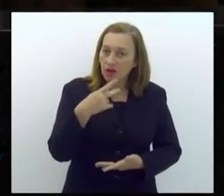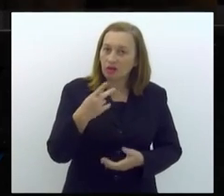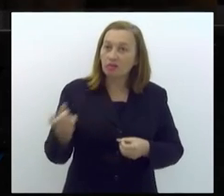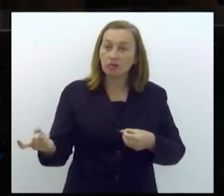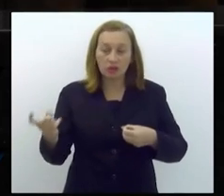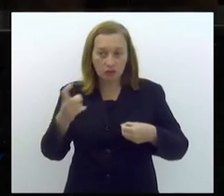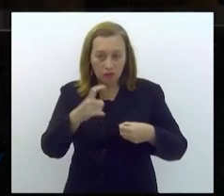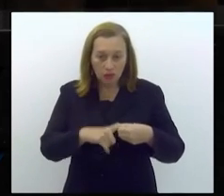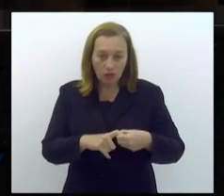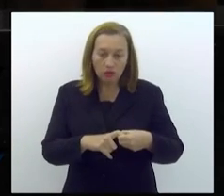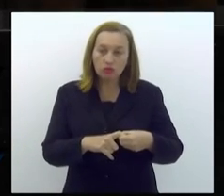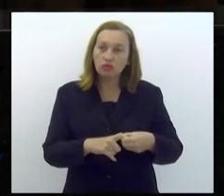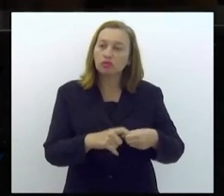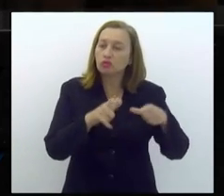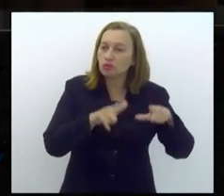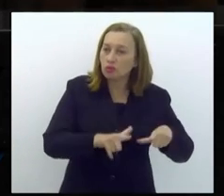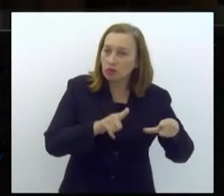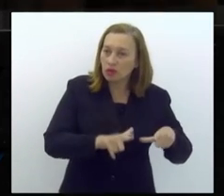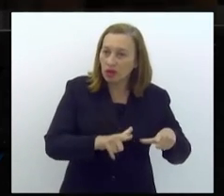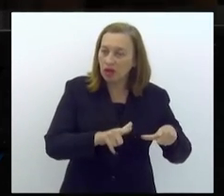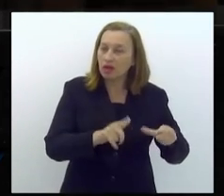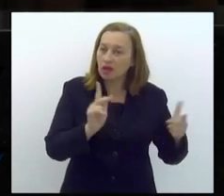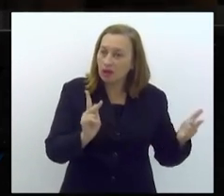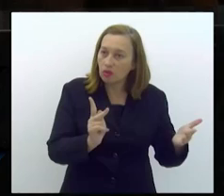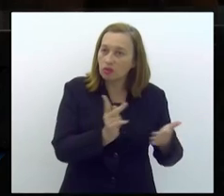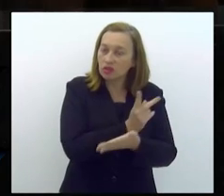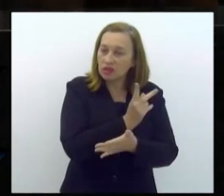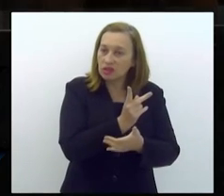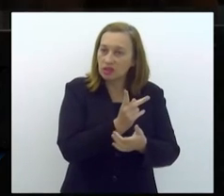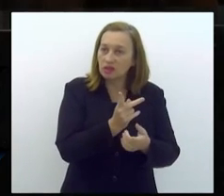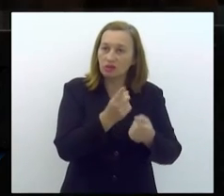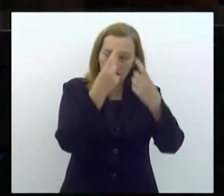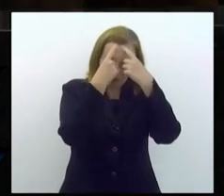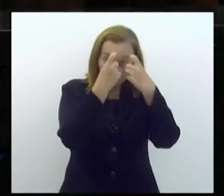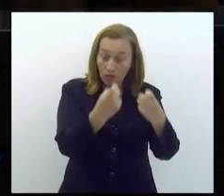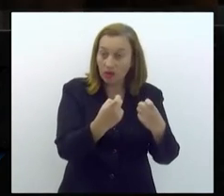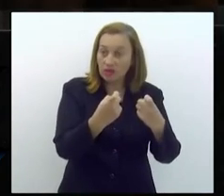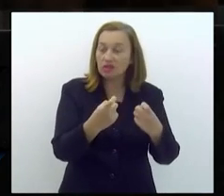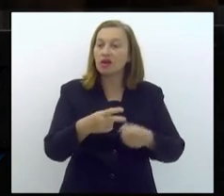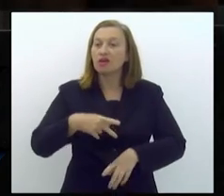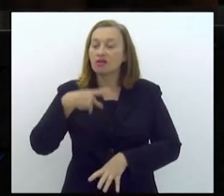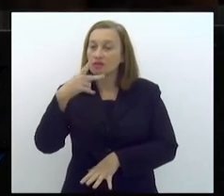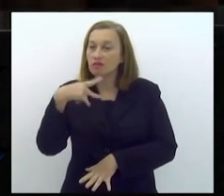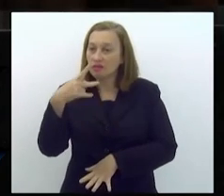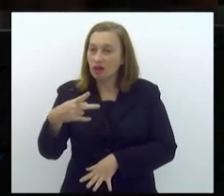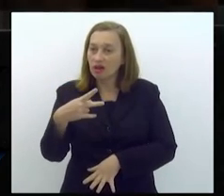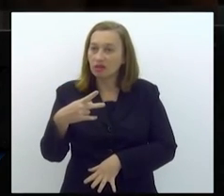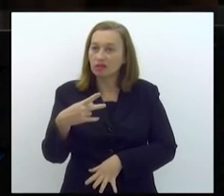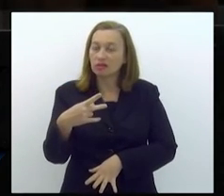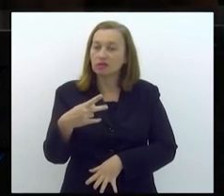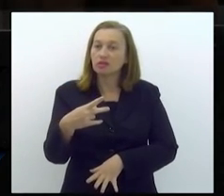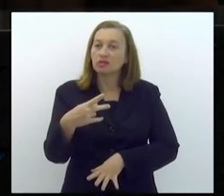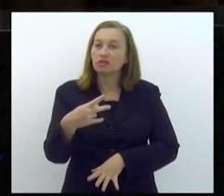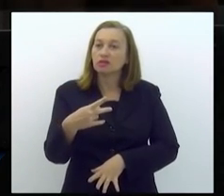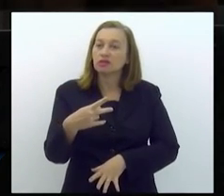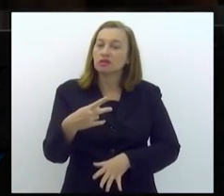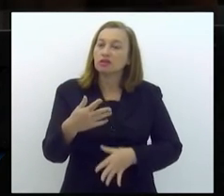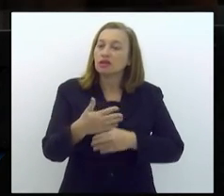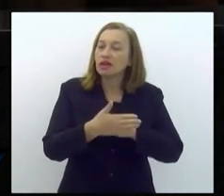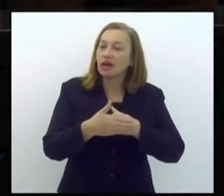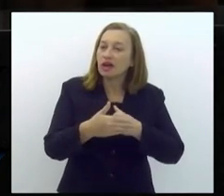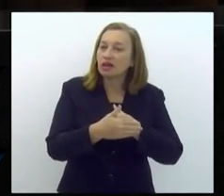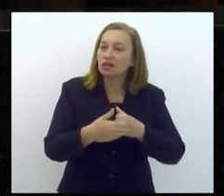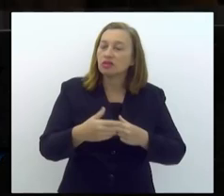no mesmo lugar que aconteceram essas agressões confirmo levando muito afeto e